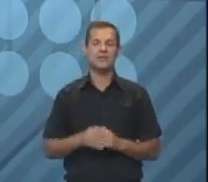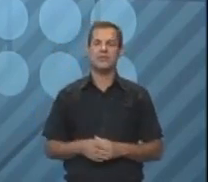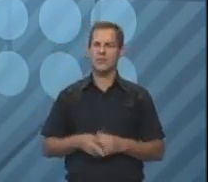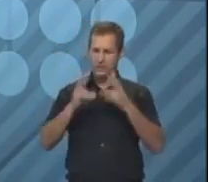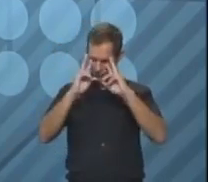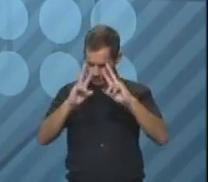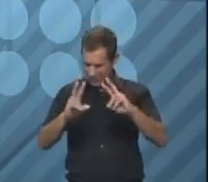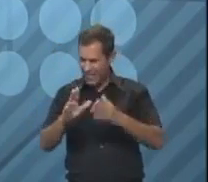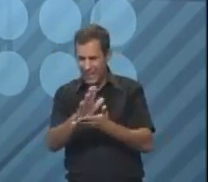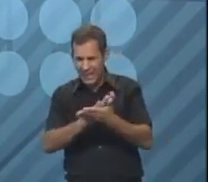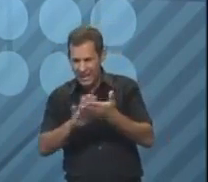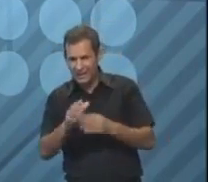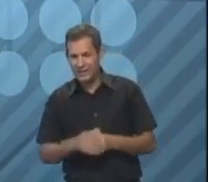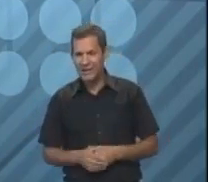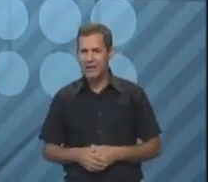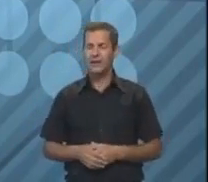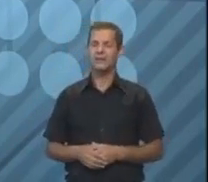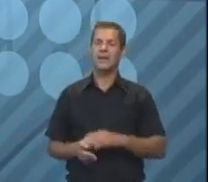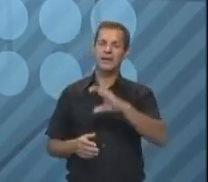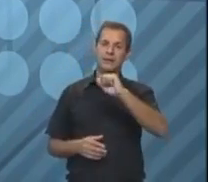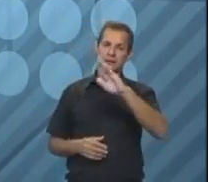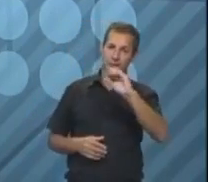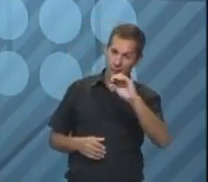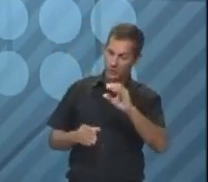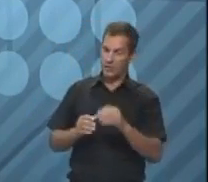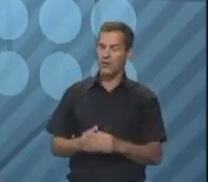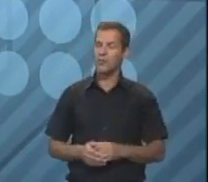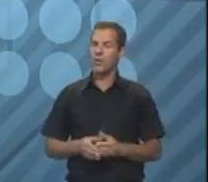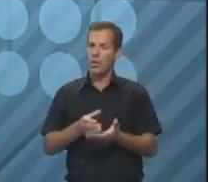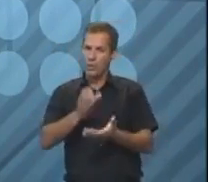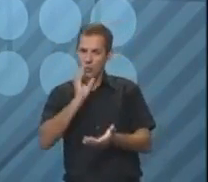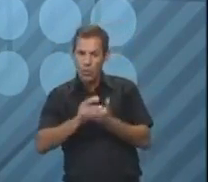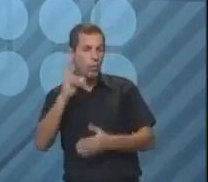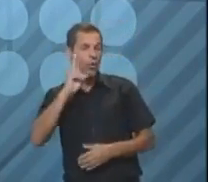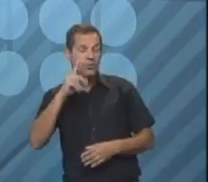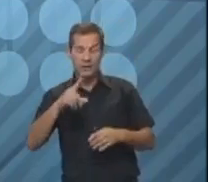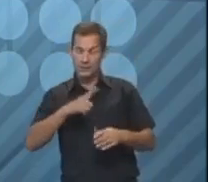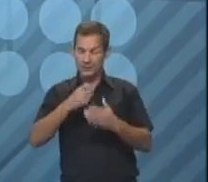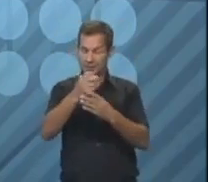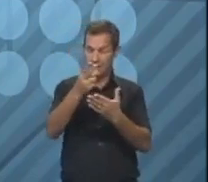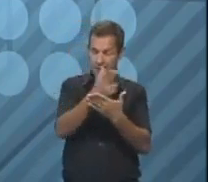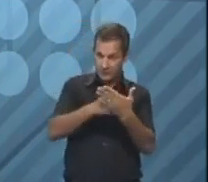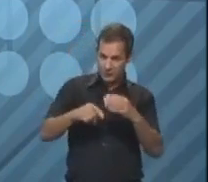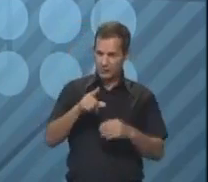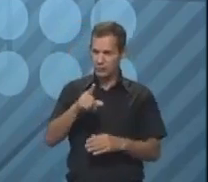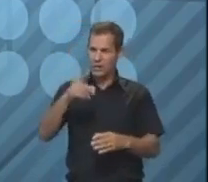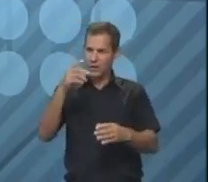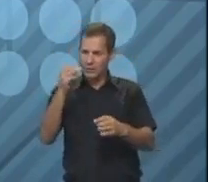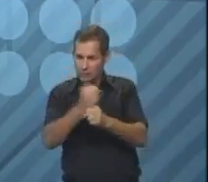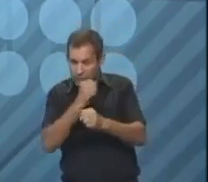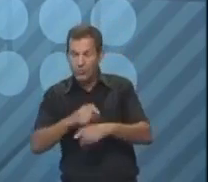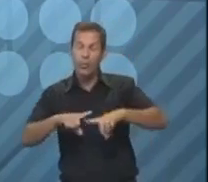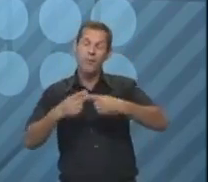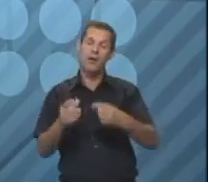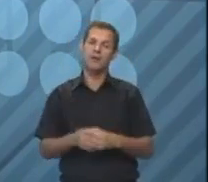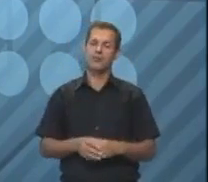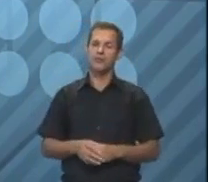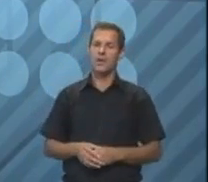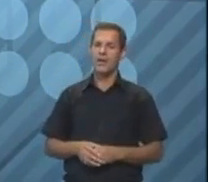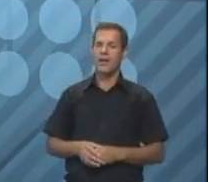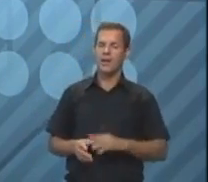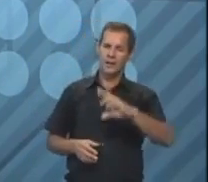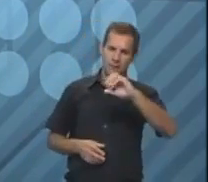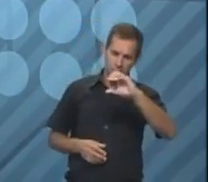taça de vinho, sem o cabo da taça de vinho. Então você tem esse formato que você irá construir quando você